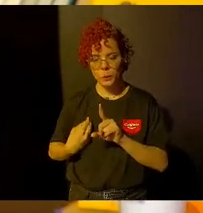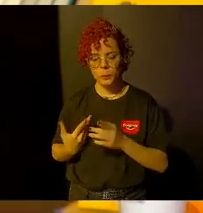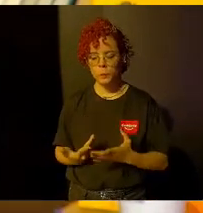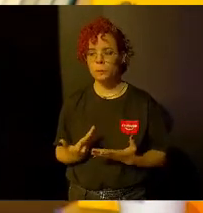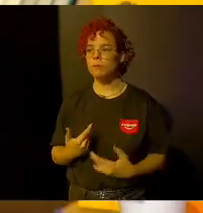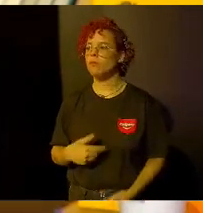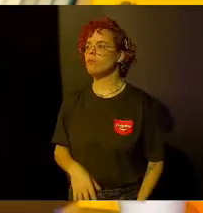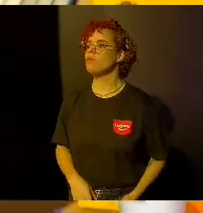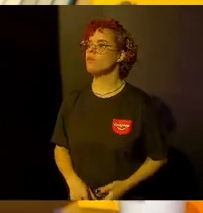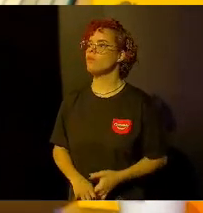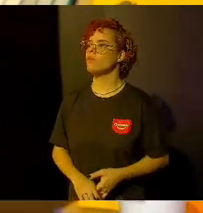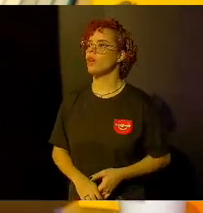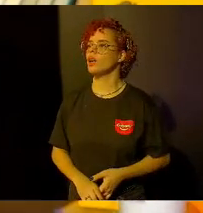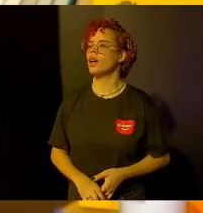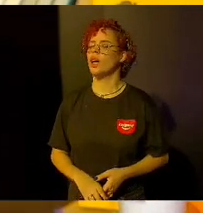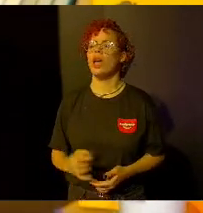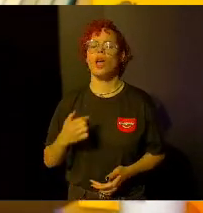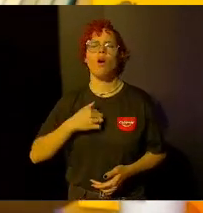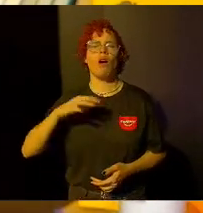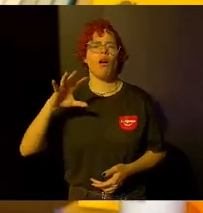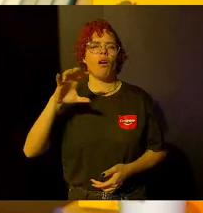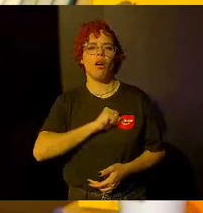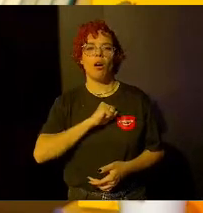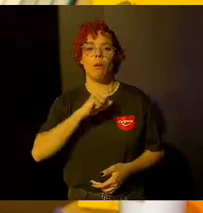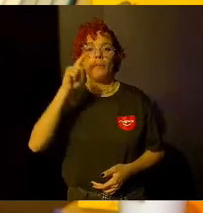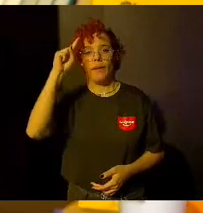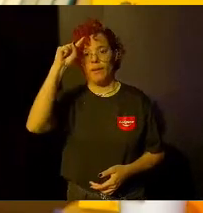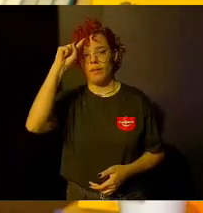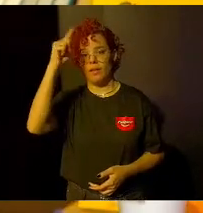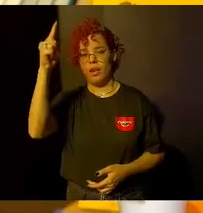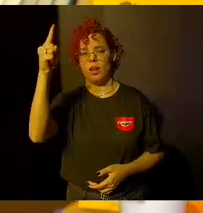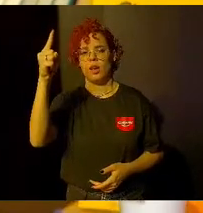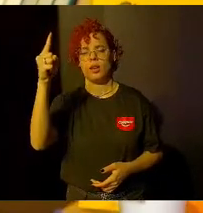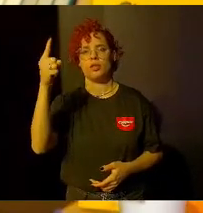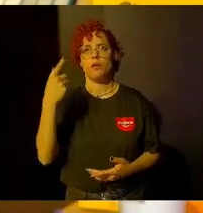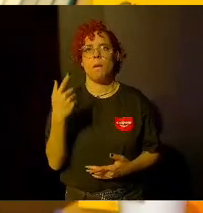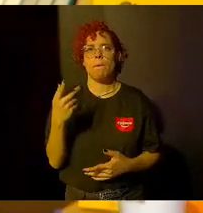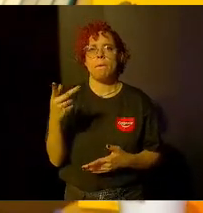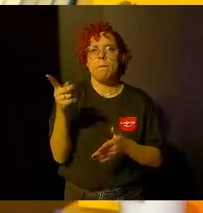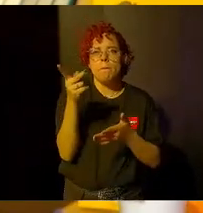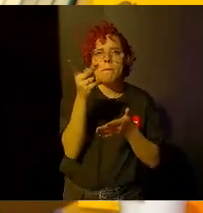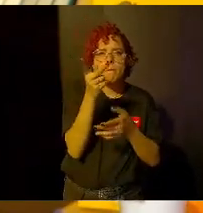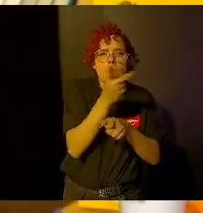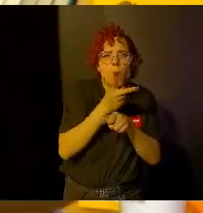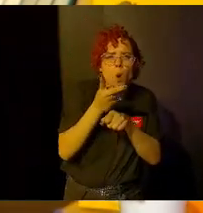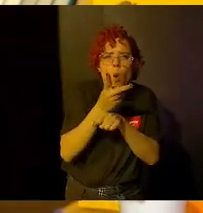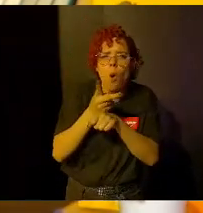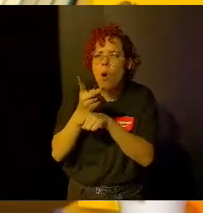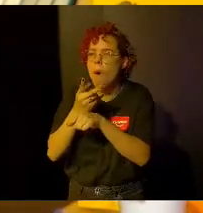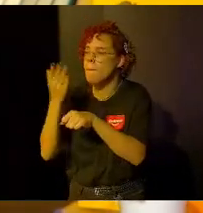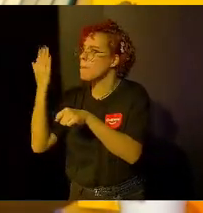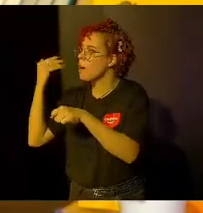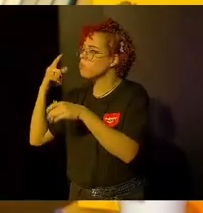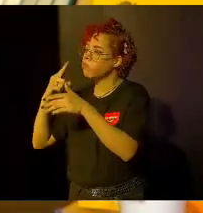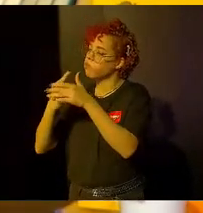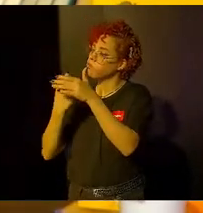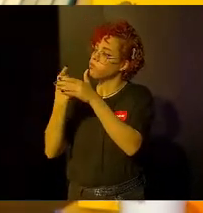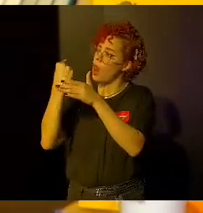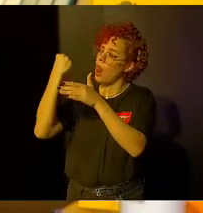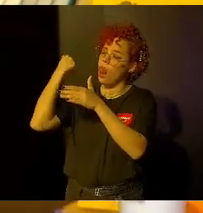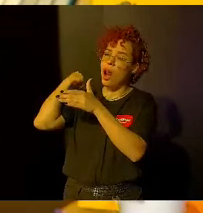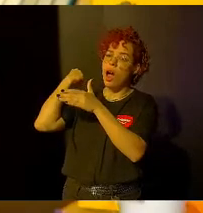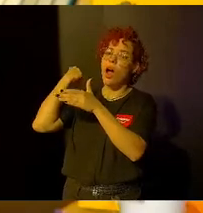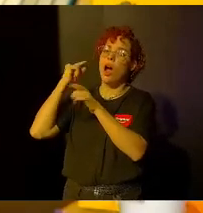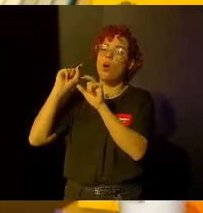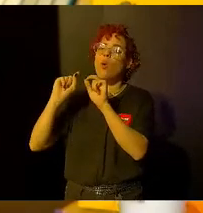adoro a ideia de buscar no passado talvez novamente pela